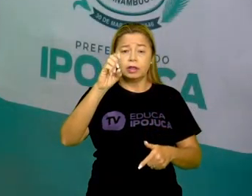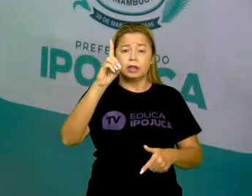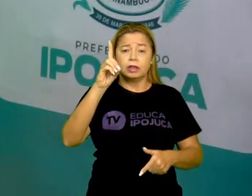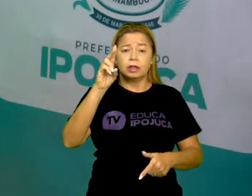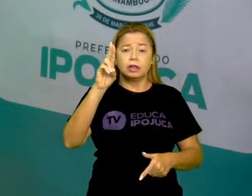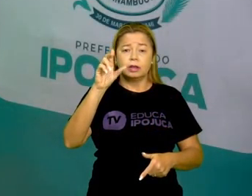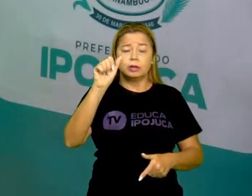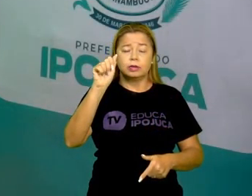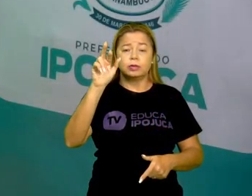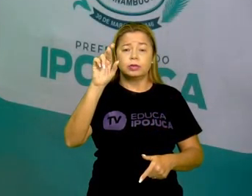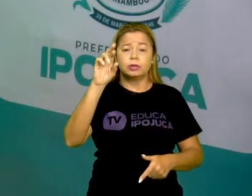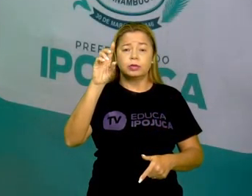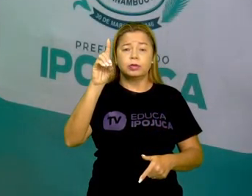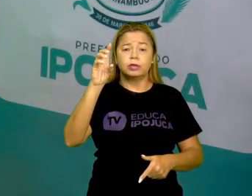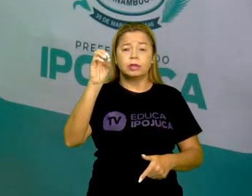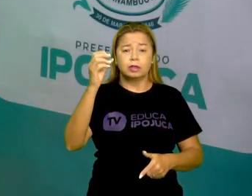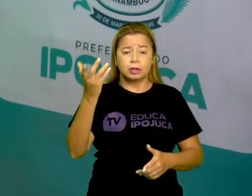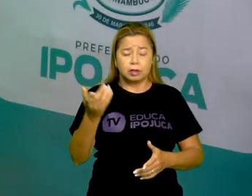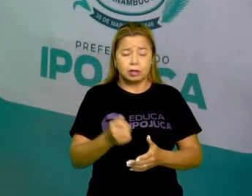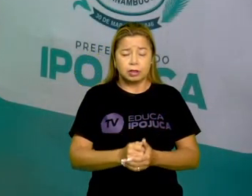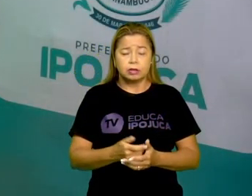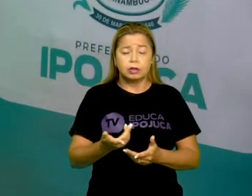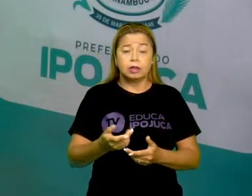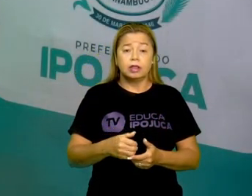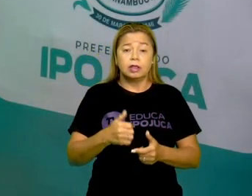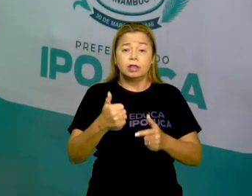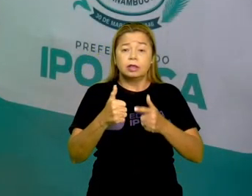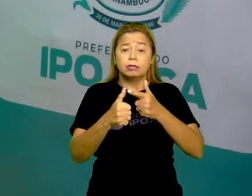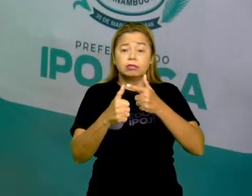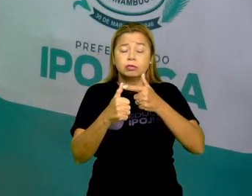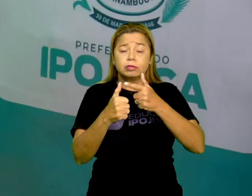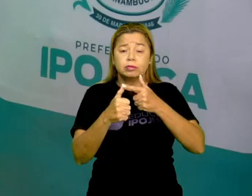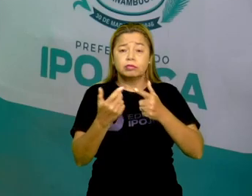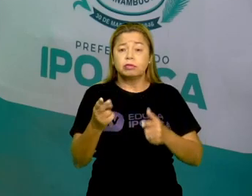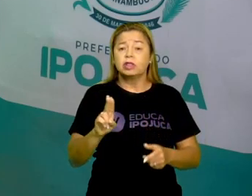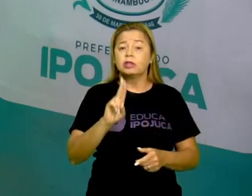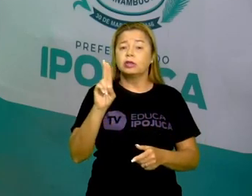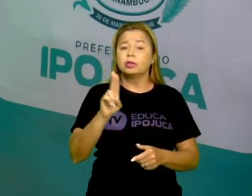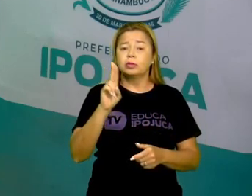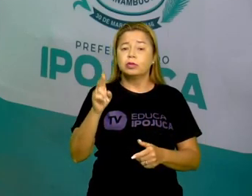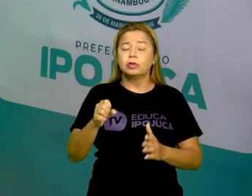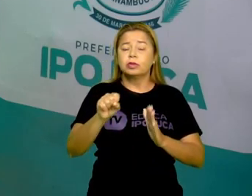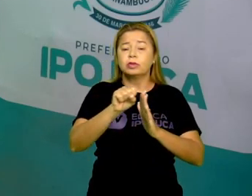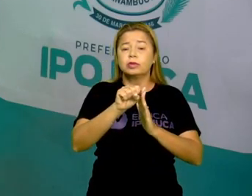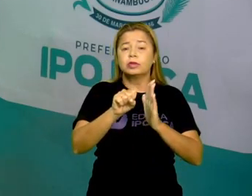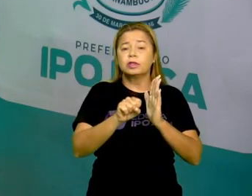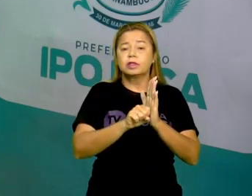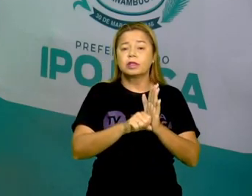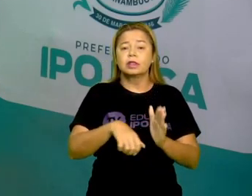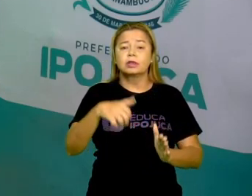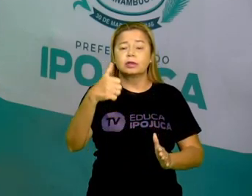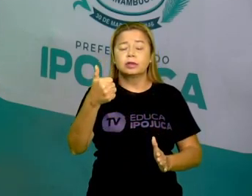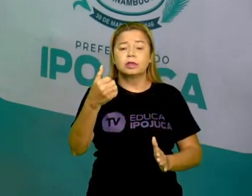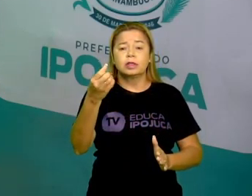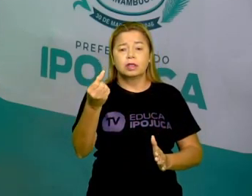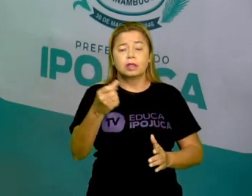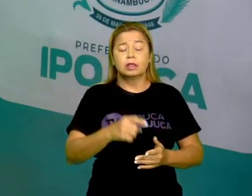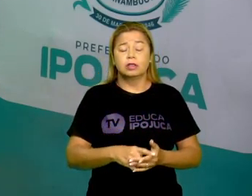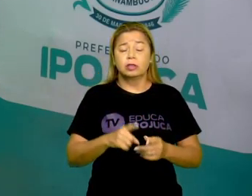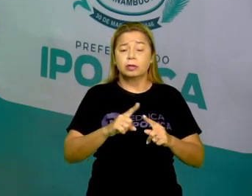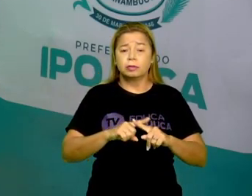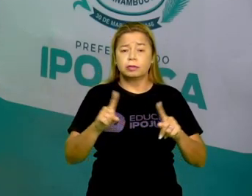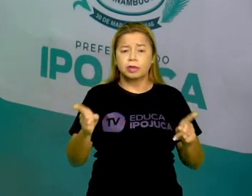justamente o tamanho do polegar dele, tá certo? Isso foi lá no século XVI. Até o dia de hoje,